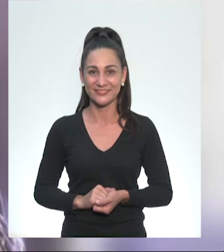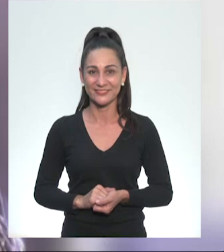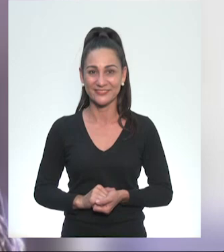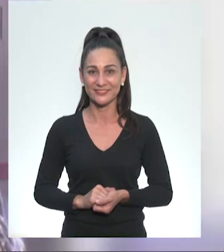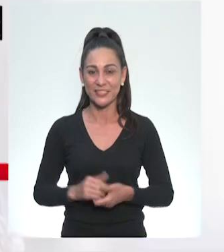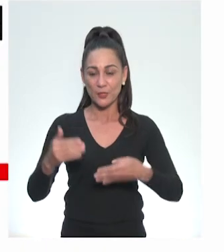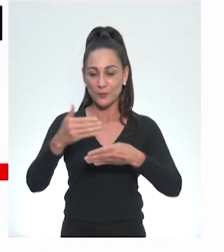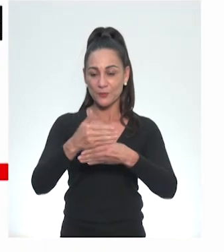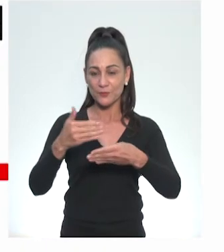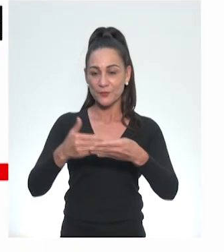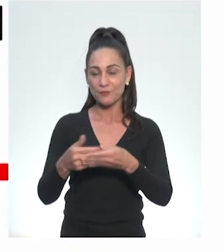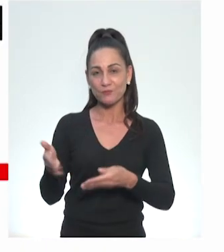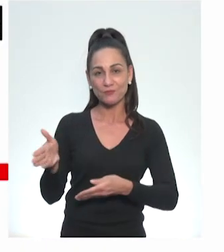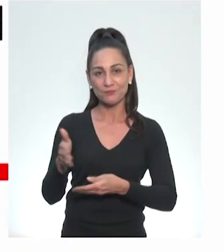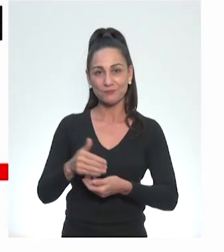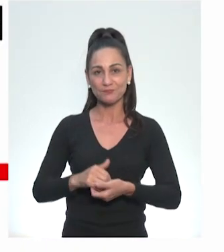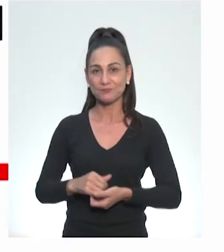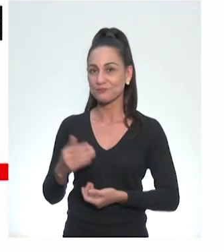Pode passar o próximo.